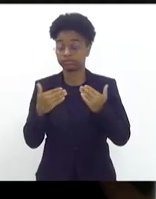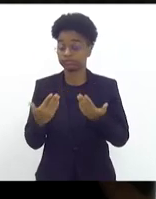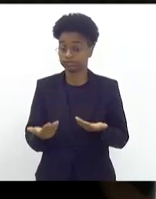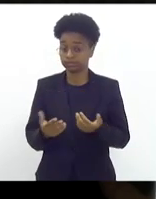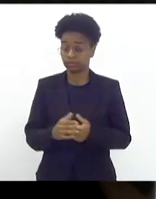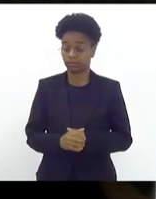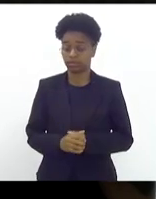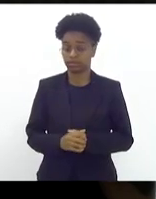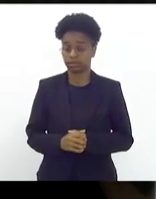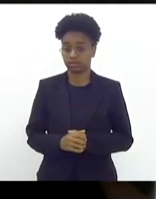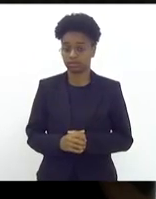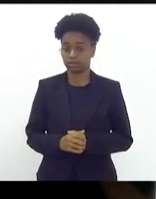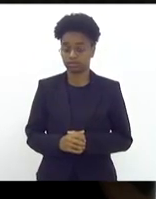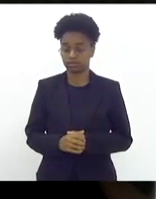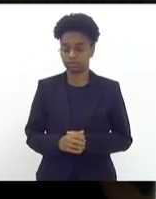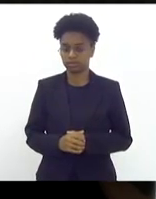né?